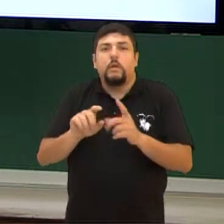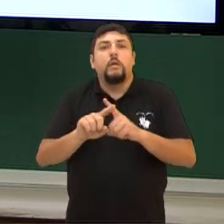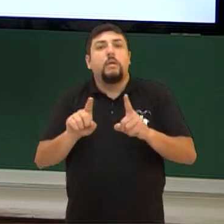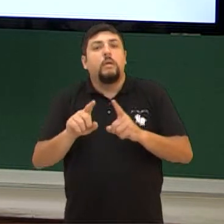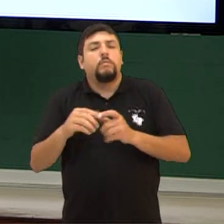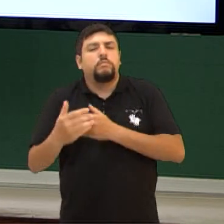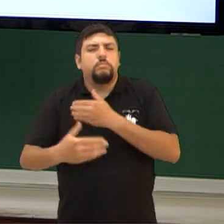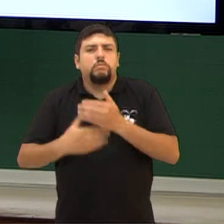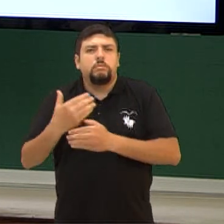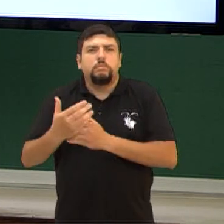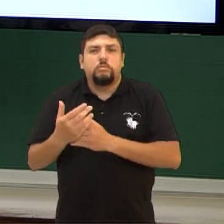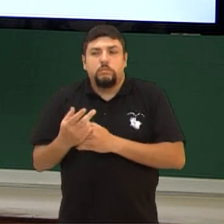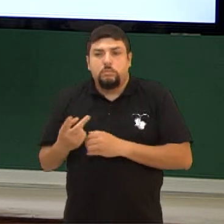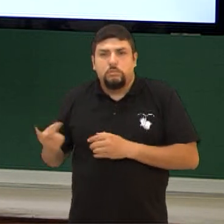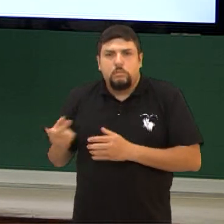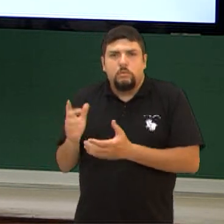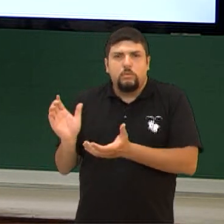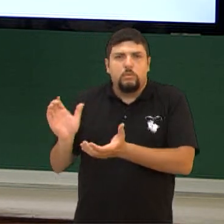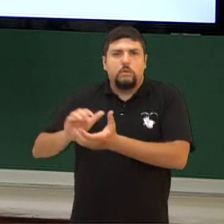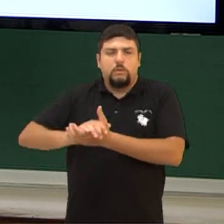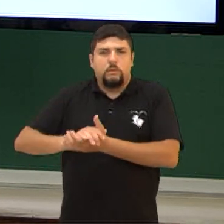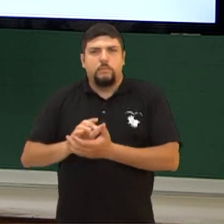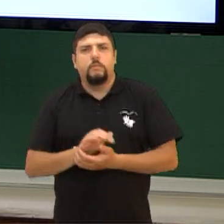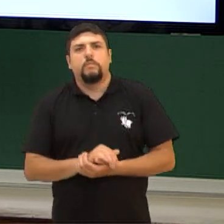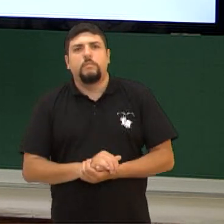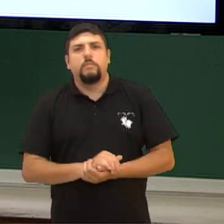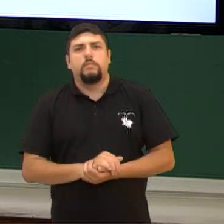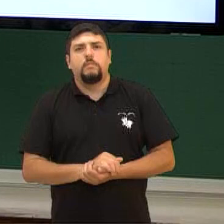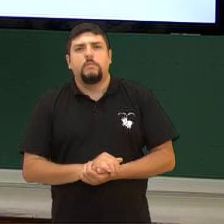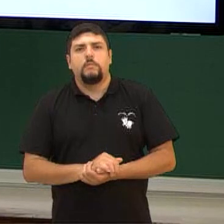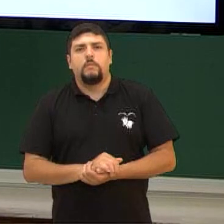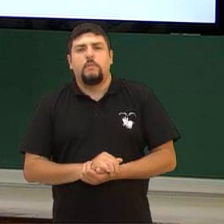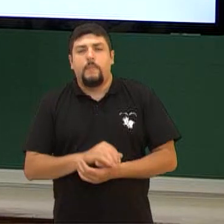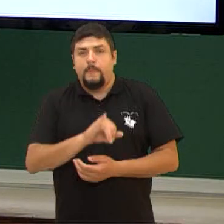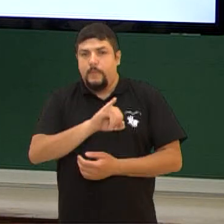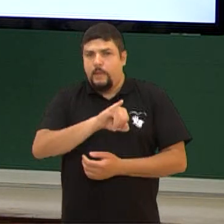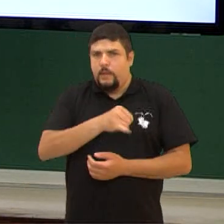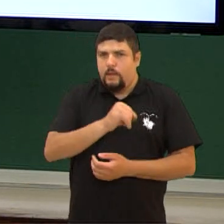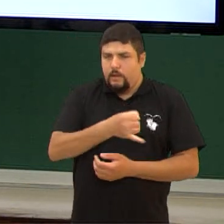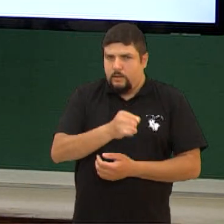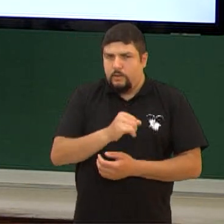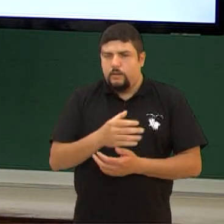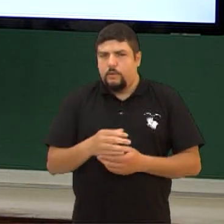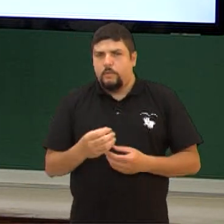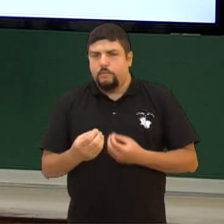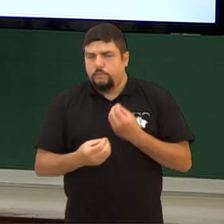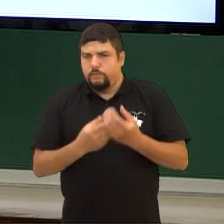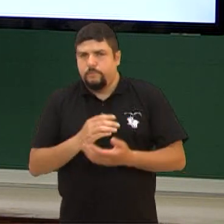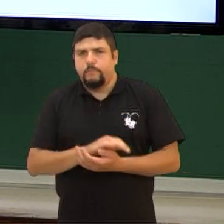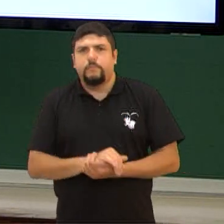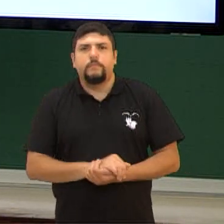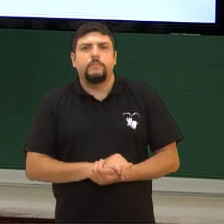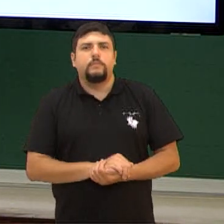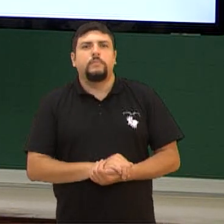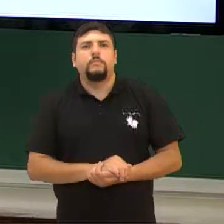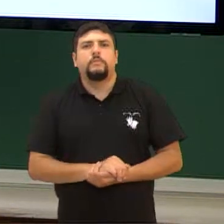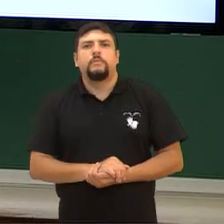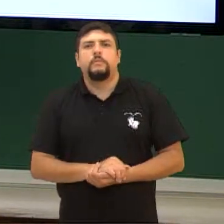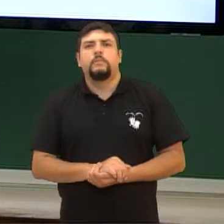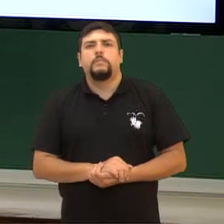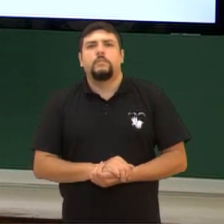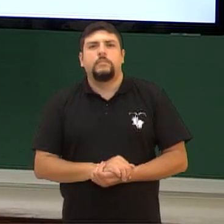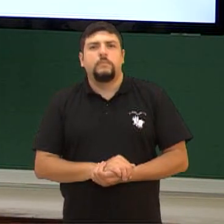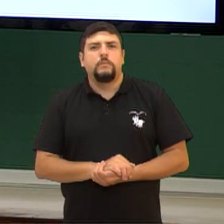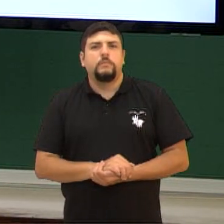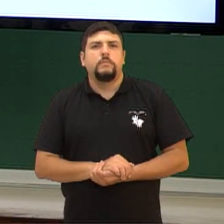se casam, tá? No final da história, Jane writes that she has been married for 10 happy years and that